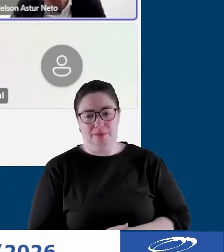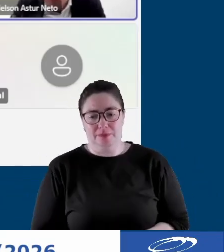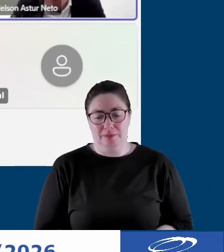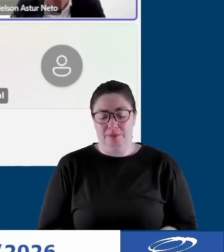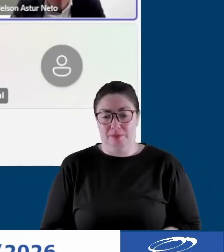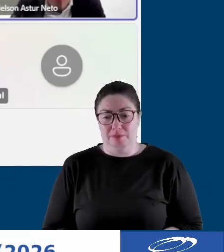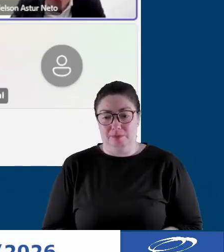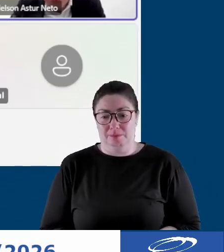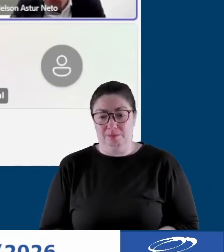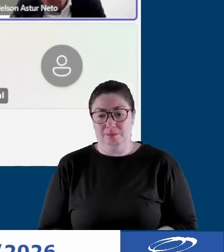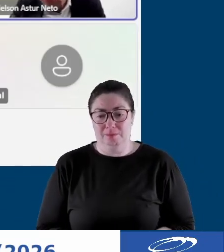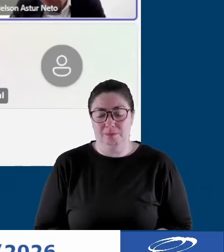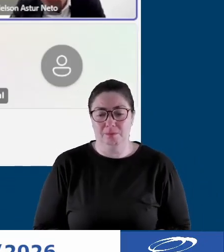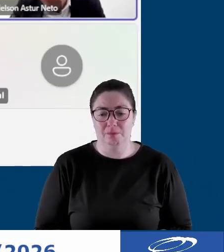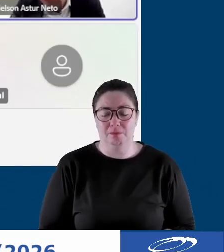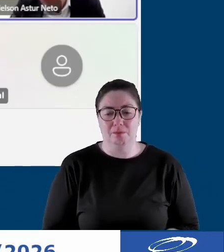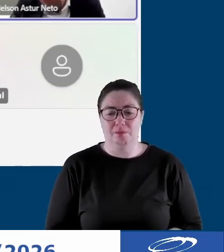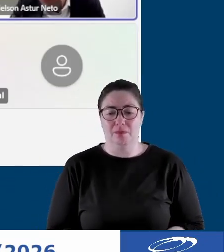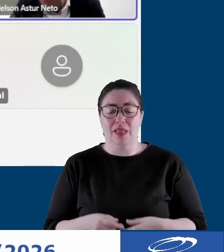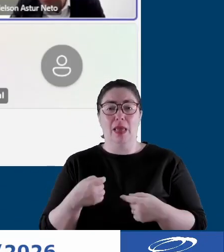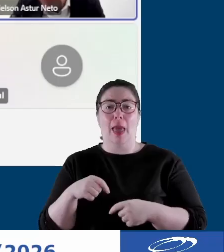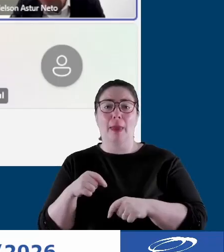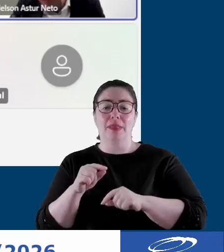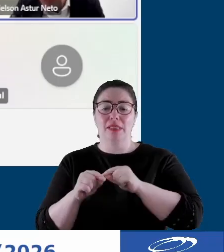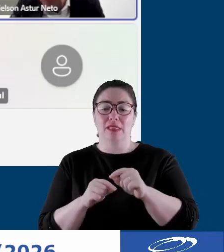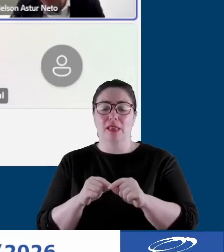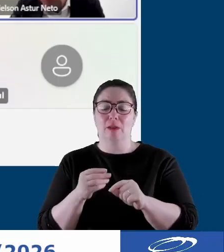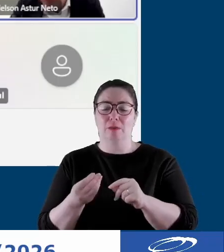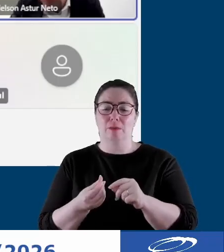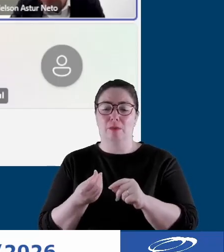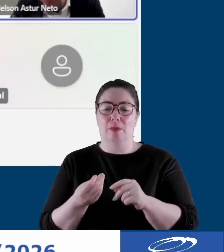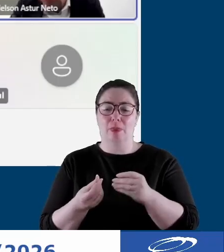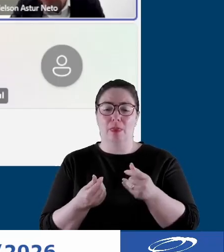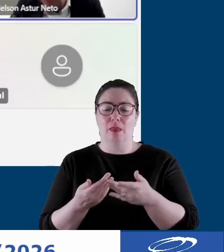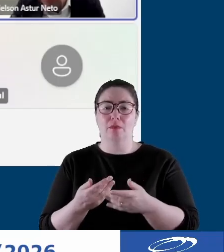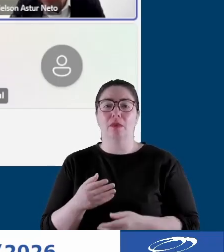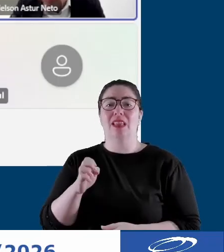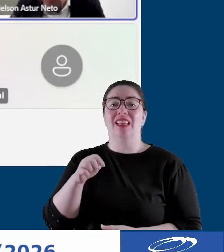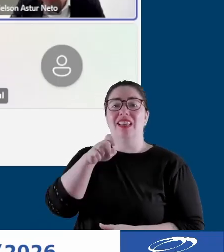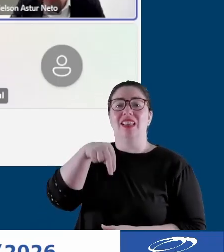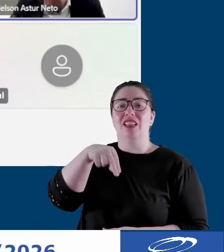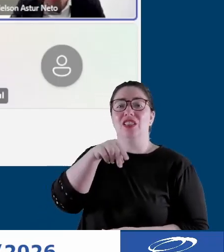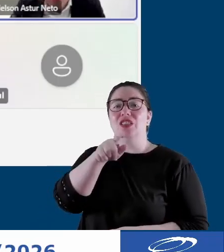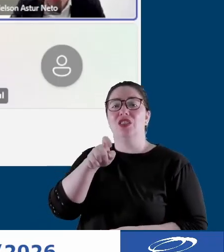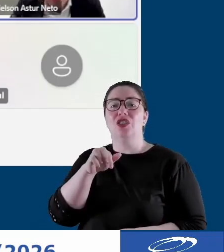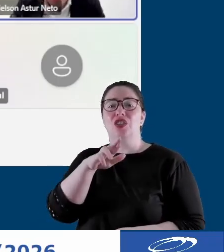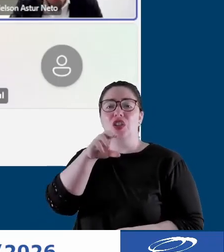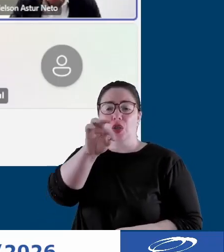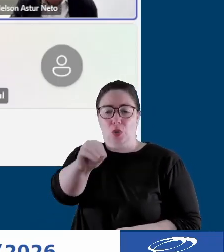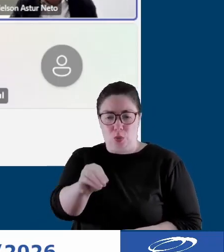de um suporte anterior e utilizando enxerto com biovidro que vai controlar aí